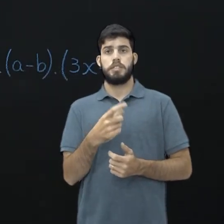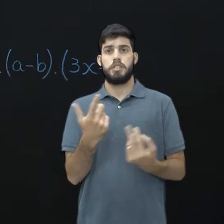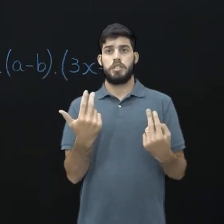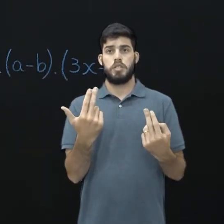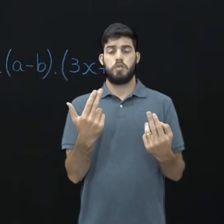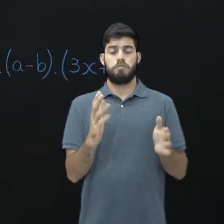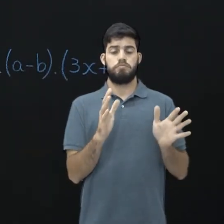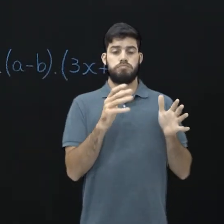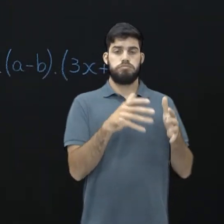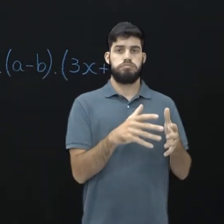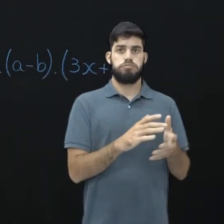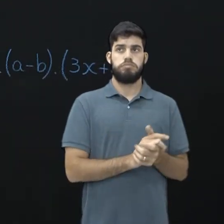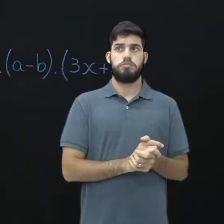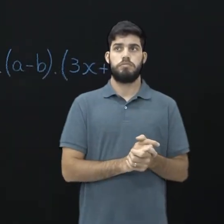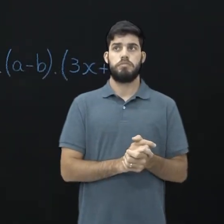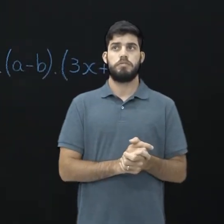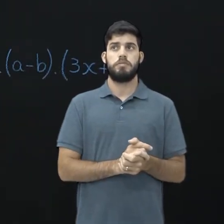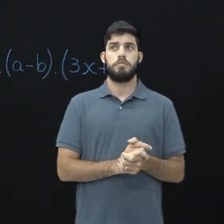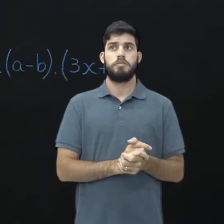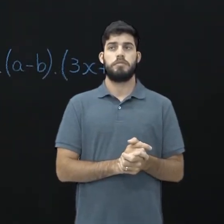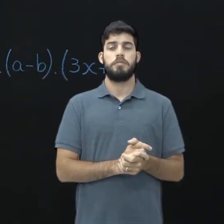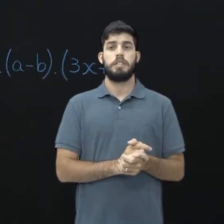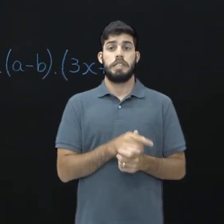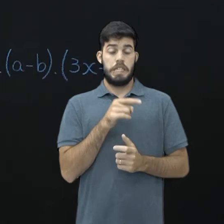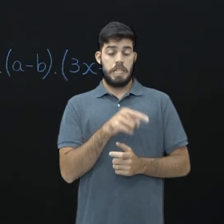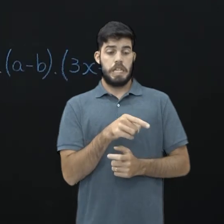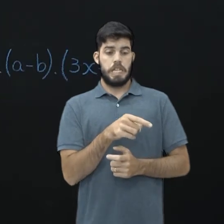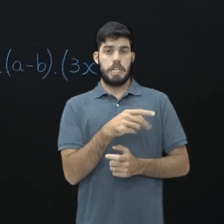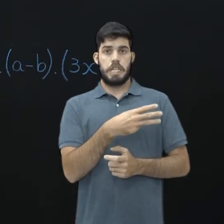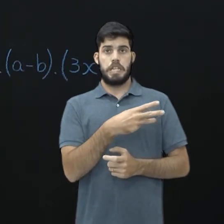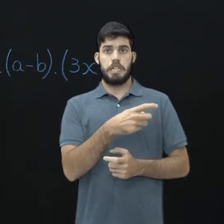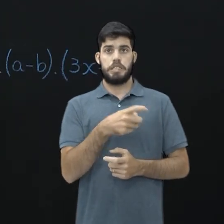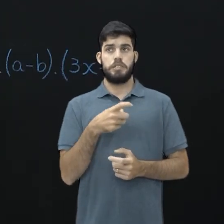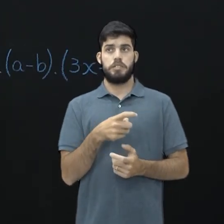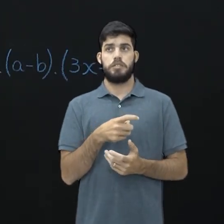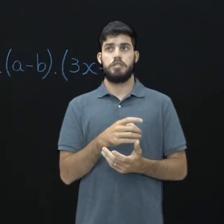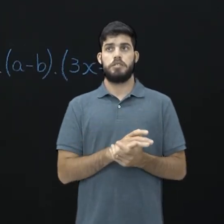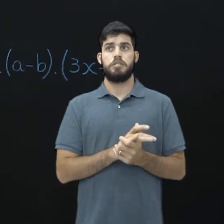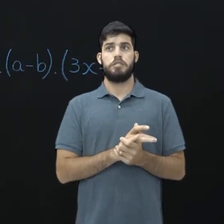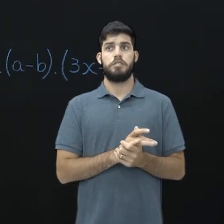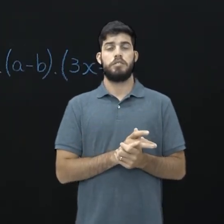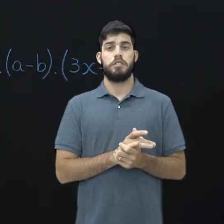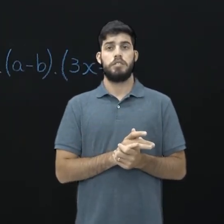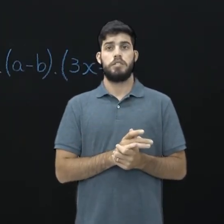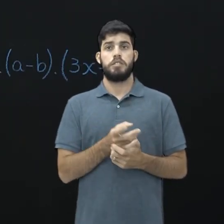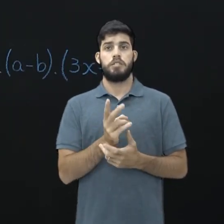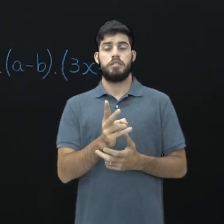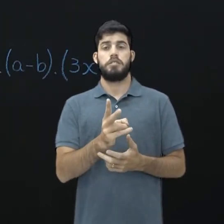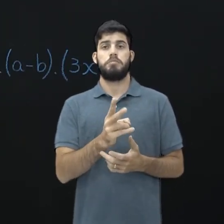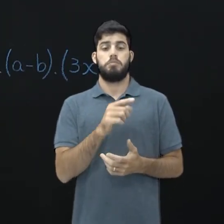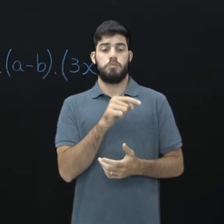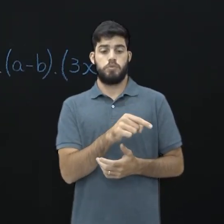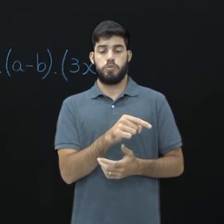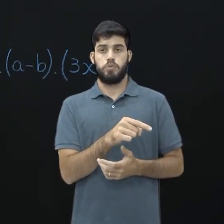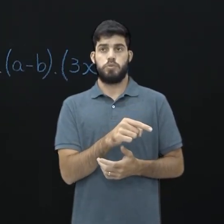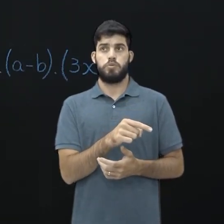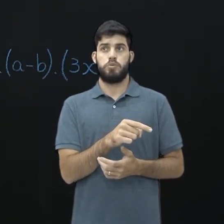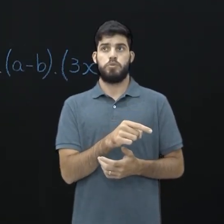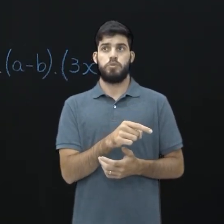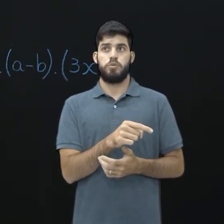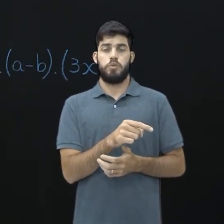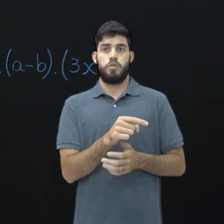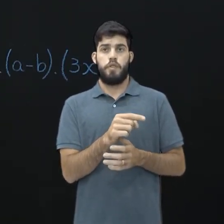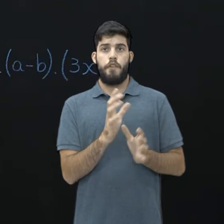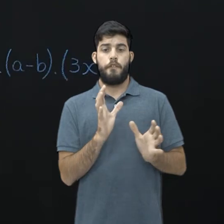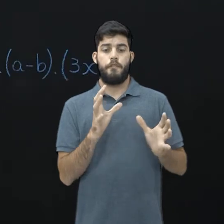em evidência. Bem, sendo ele o fator comum em evidência, gente, esse valor automaticamente ele virá